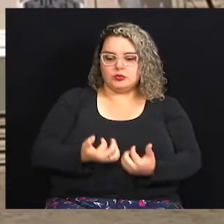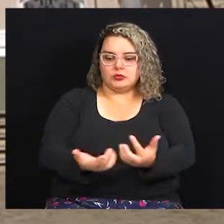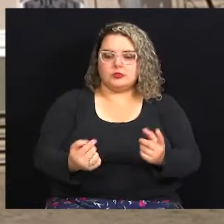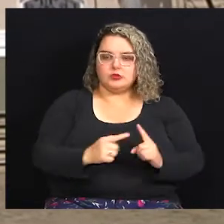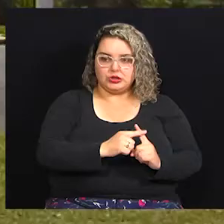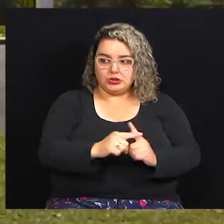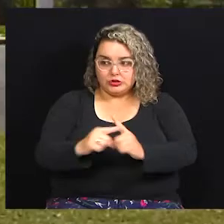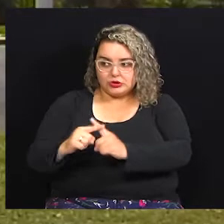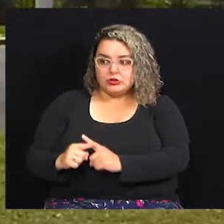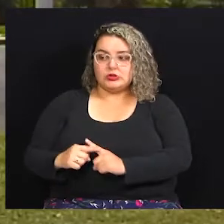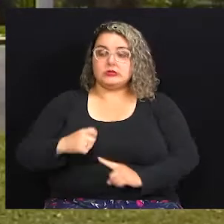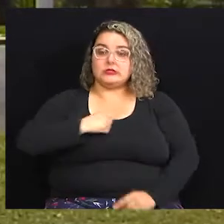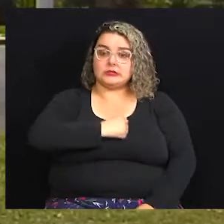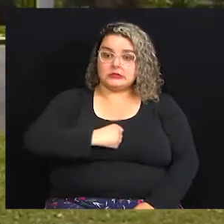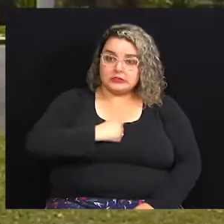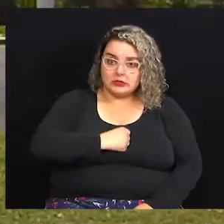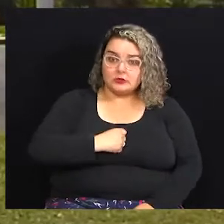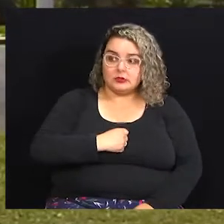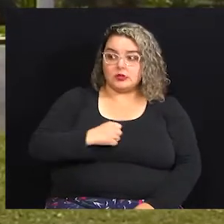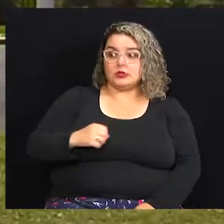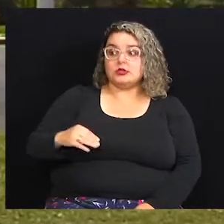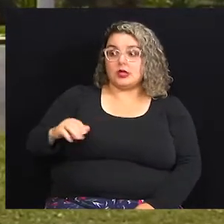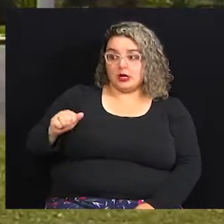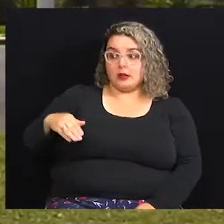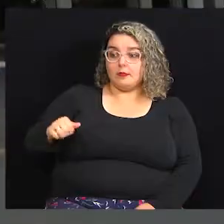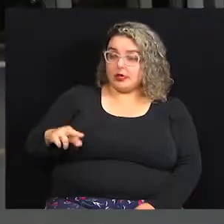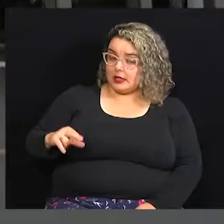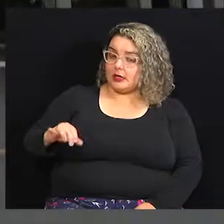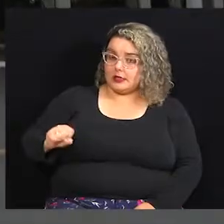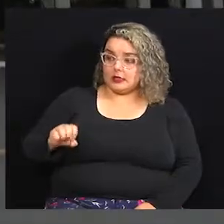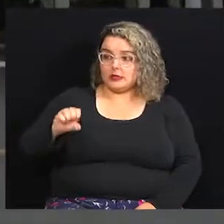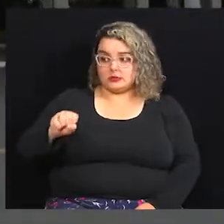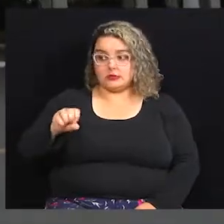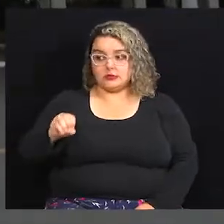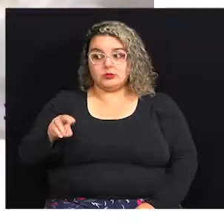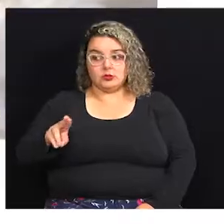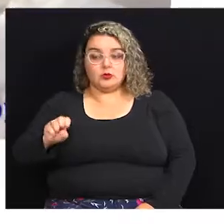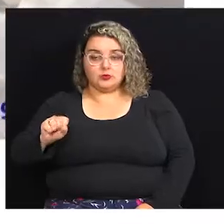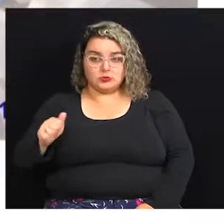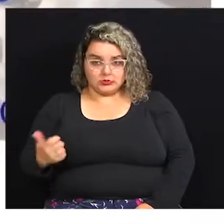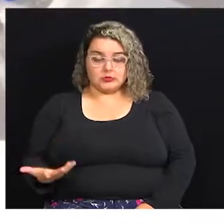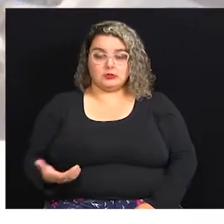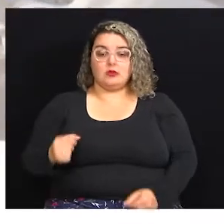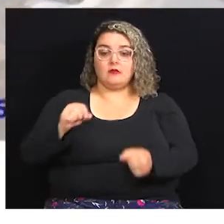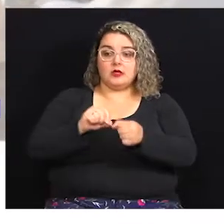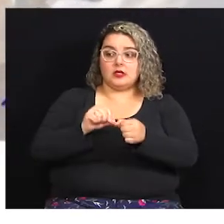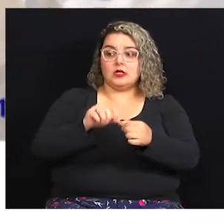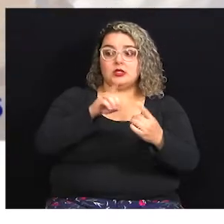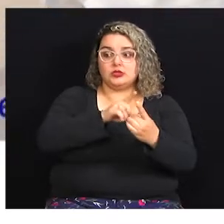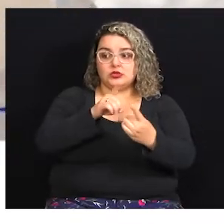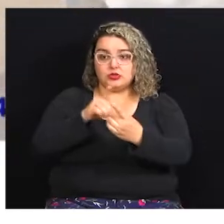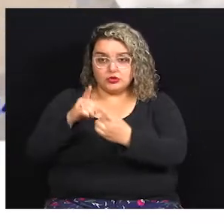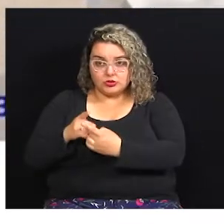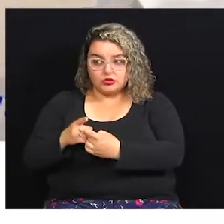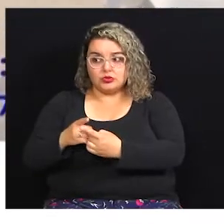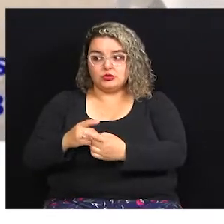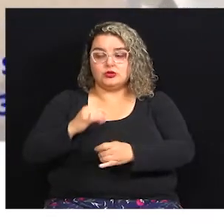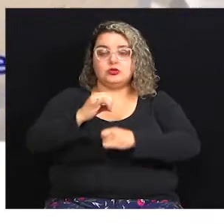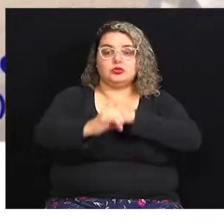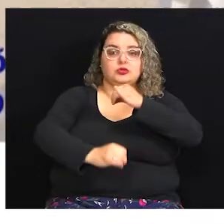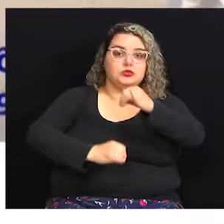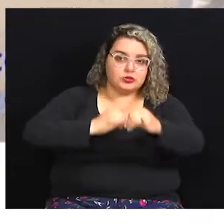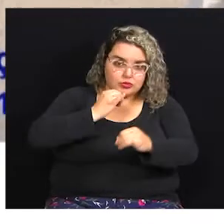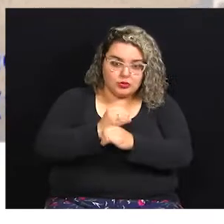saudade Nossa Senhora da Conceição amarais e Sousas também será realizada consulta via internet